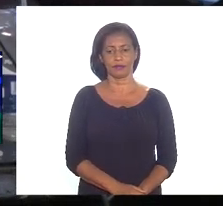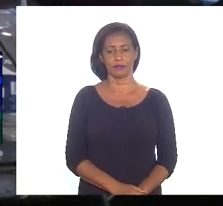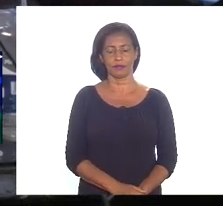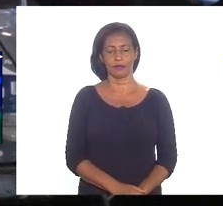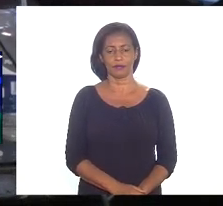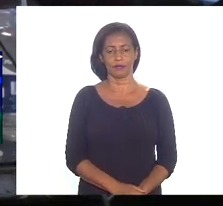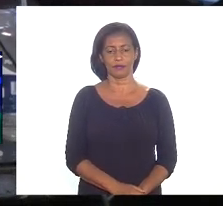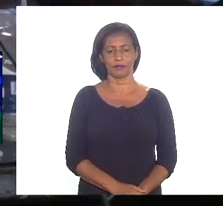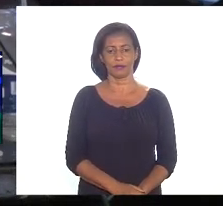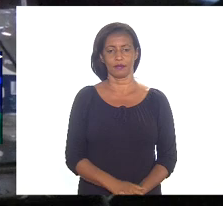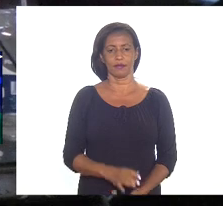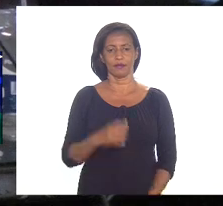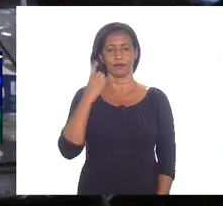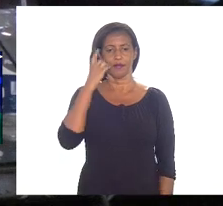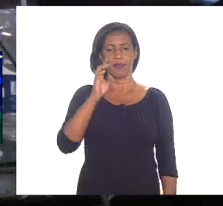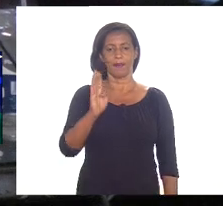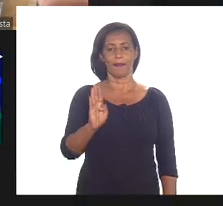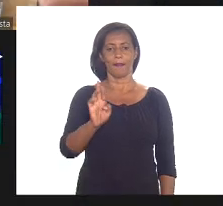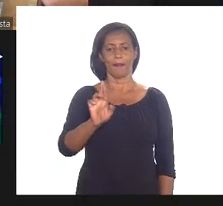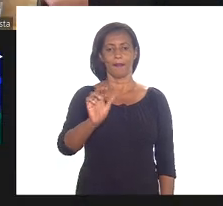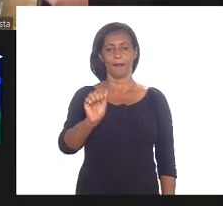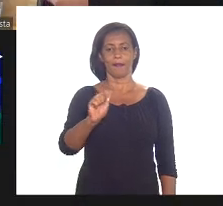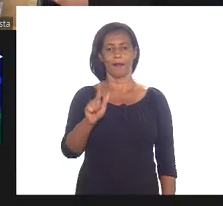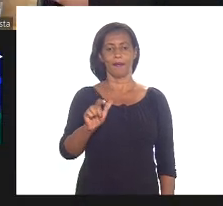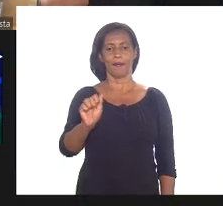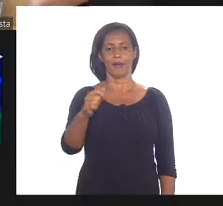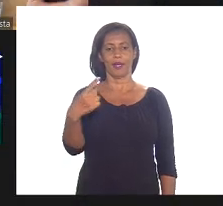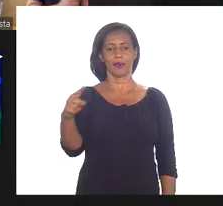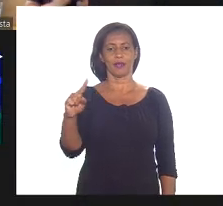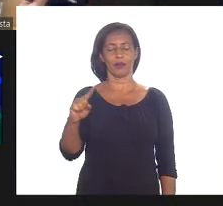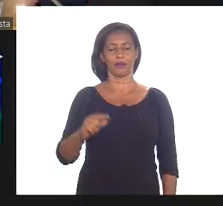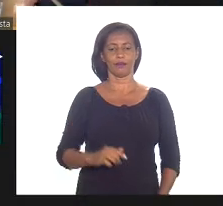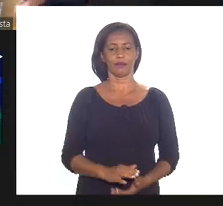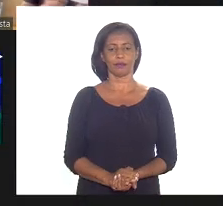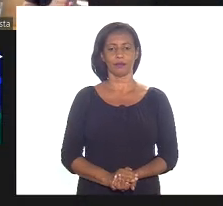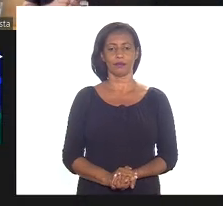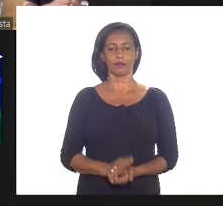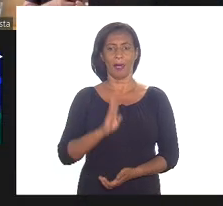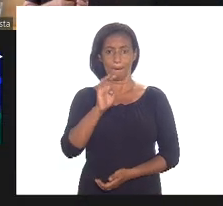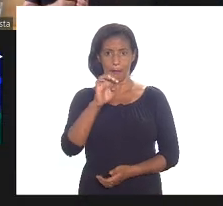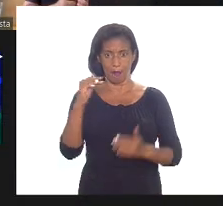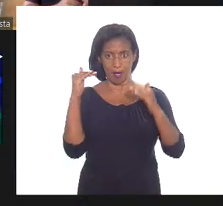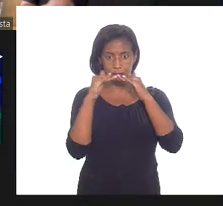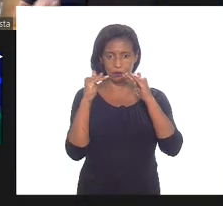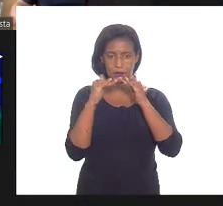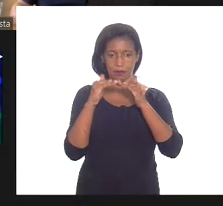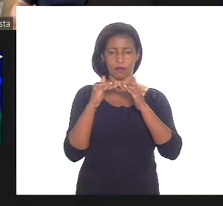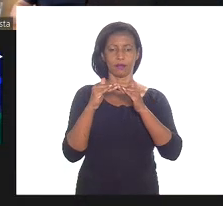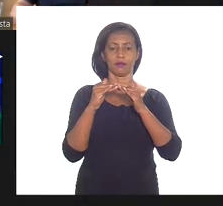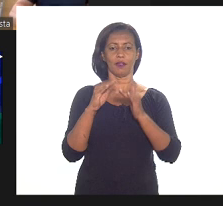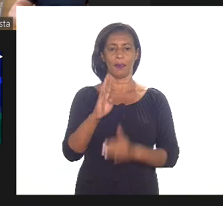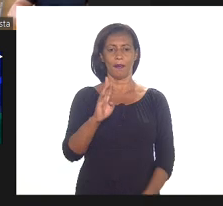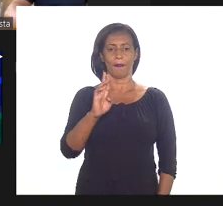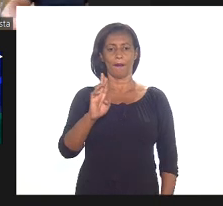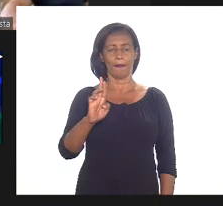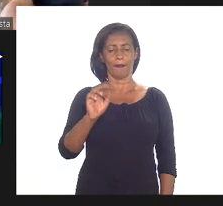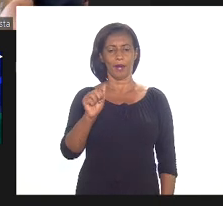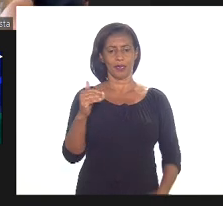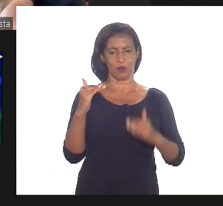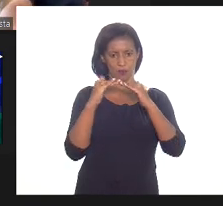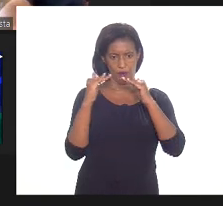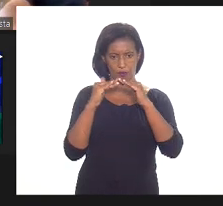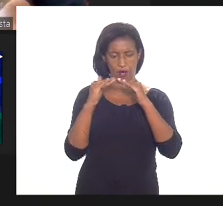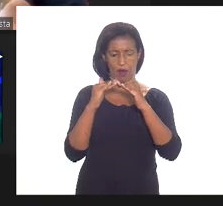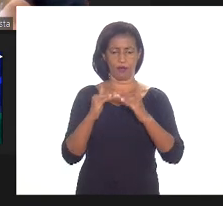o deputado brazão procurar favorável te ajude rebento favorável Deputado brazão